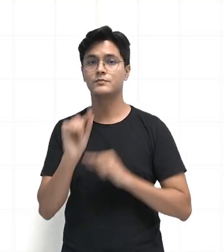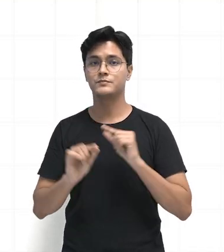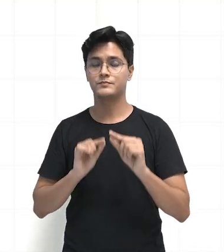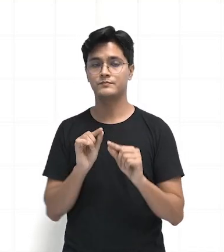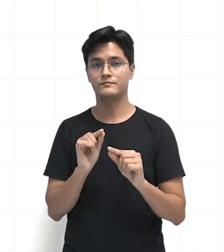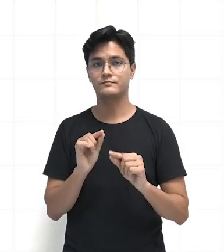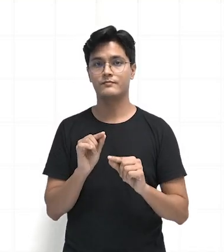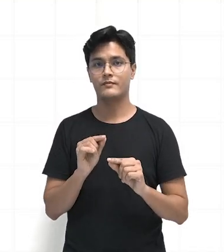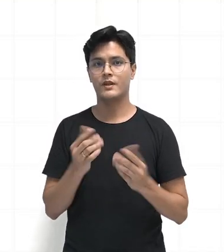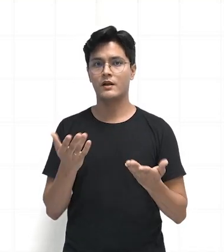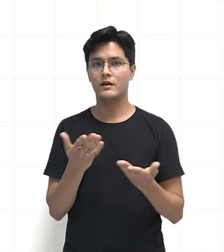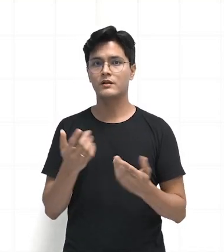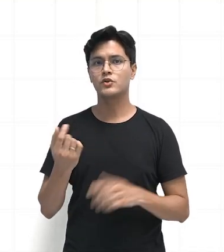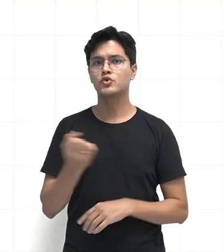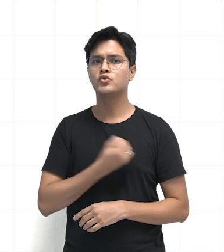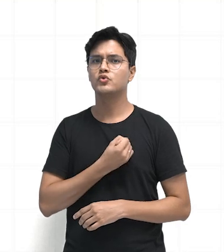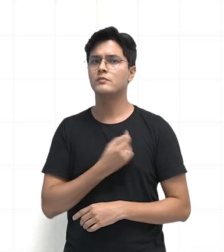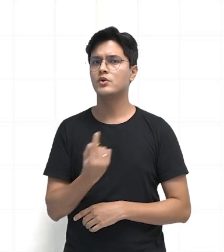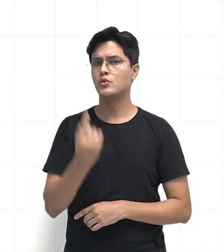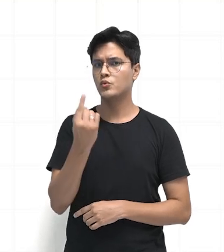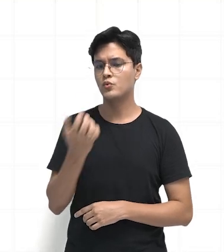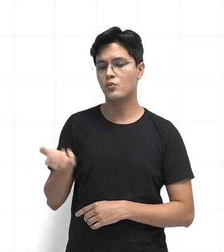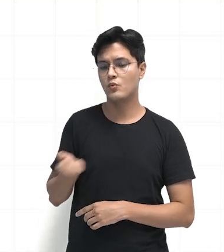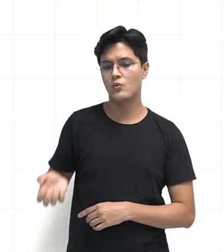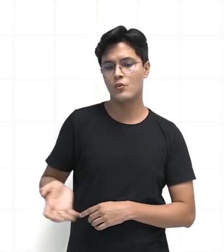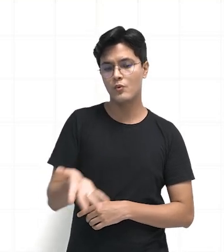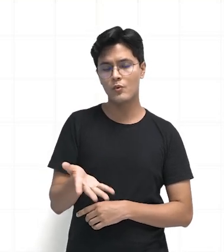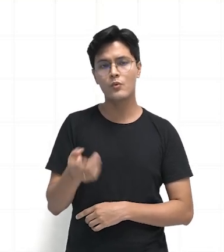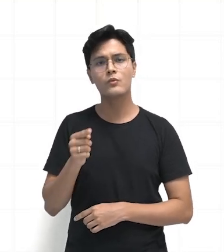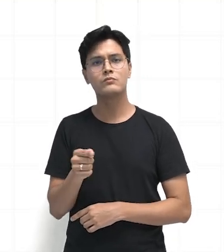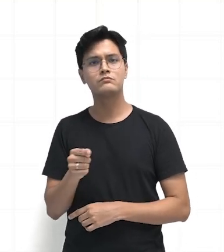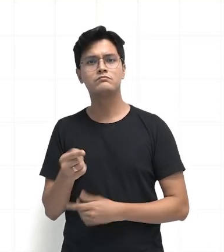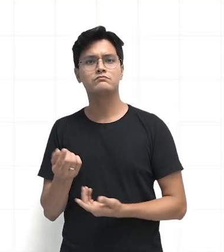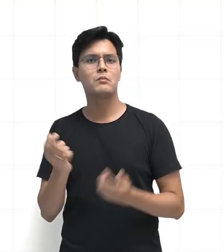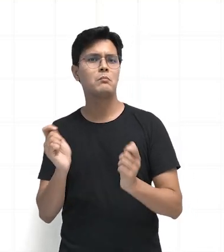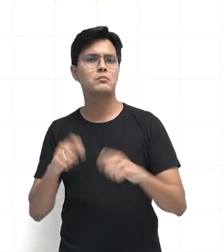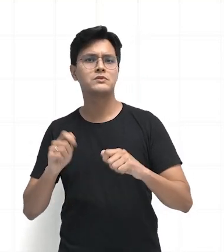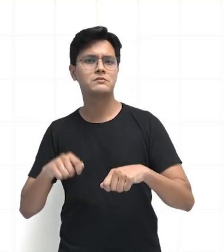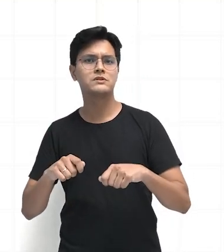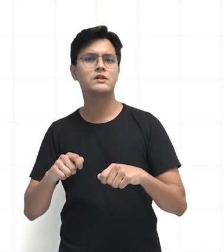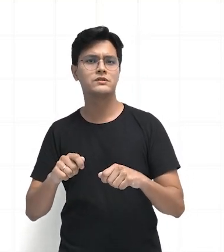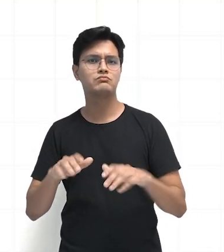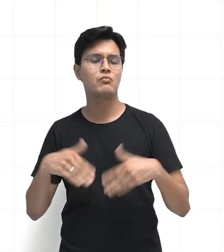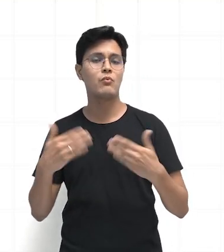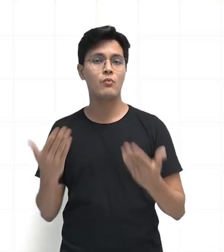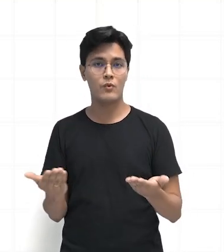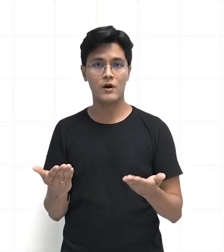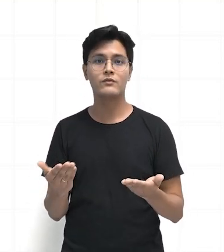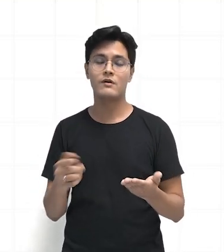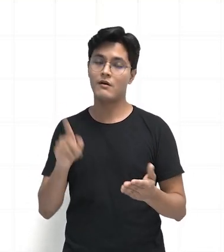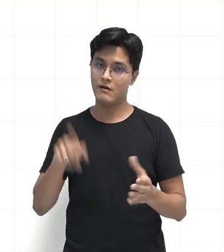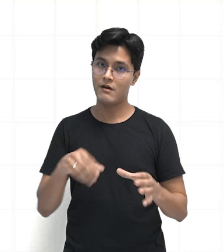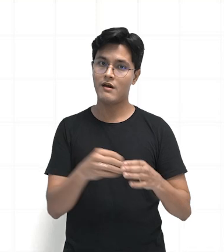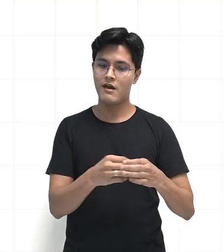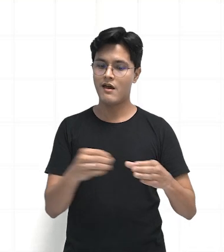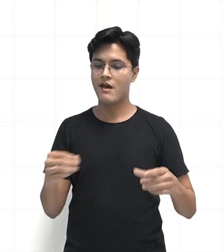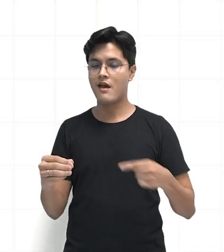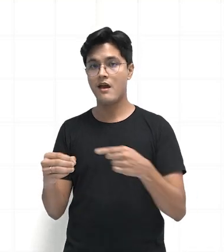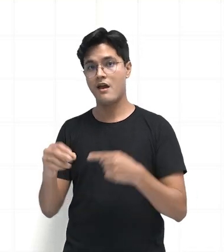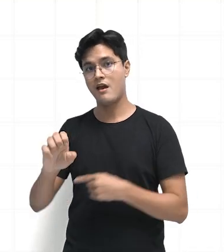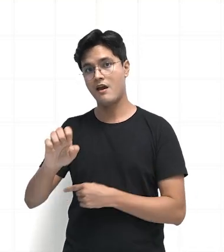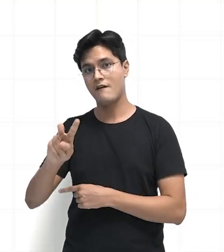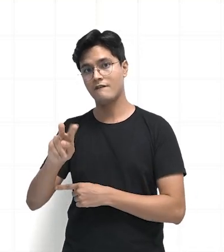número 1 no lançamento de um dado? Então, nesse caso aí, eu tenho um evento, que é sair o número 1,